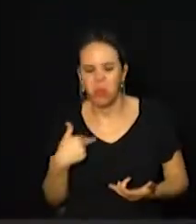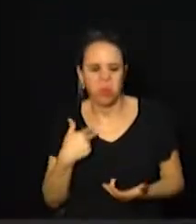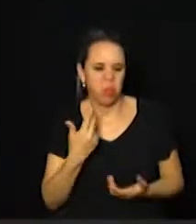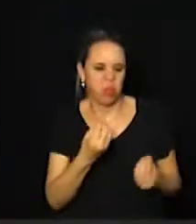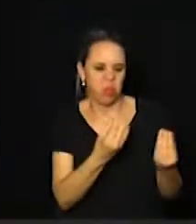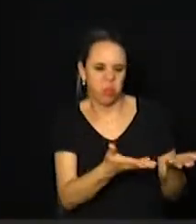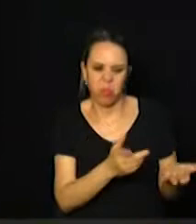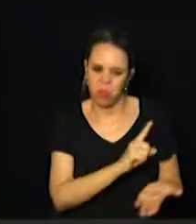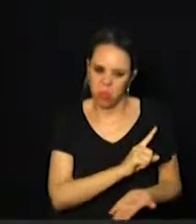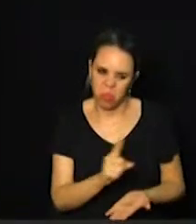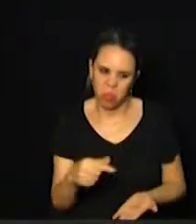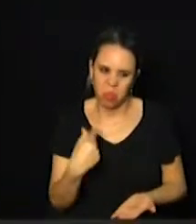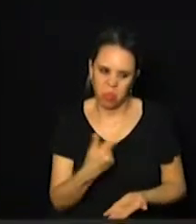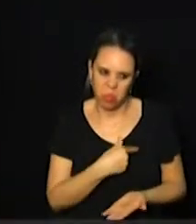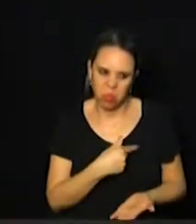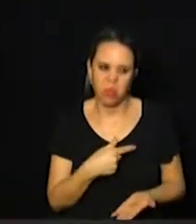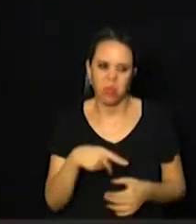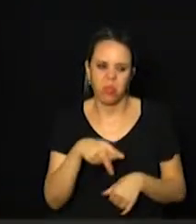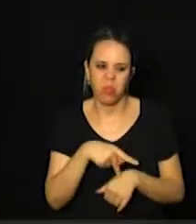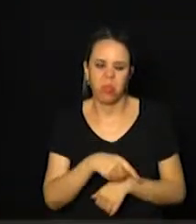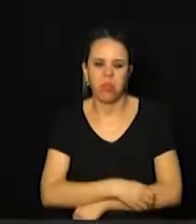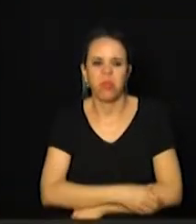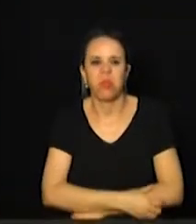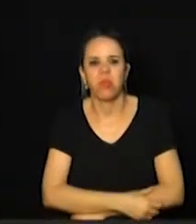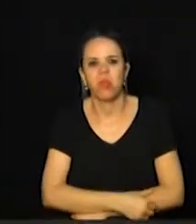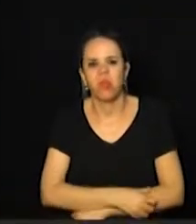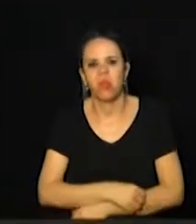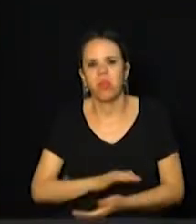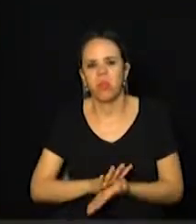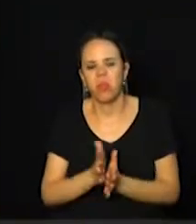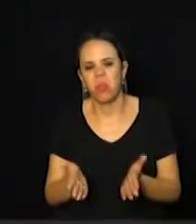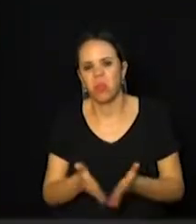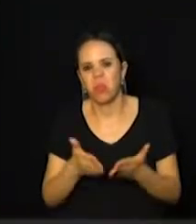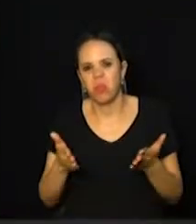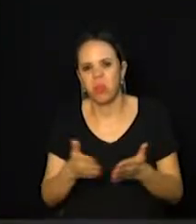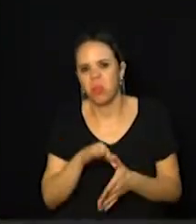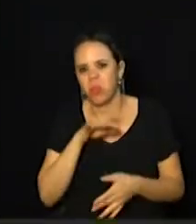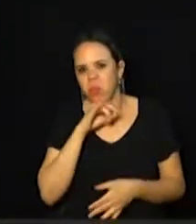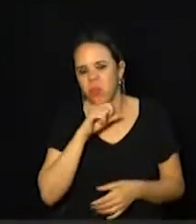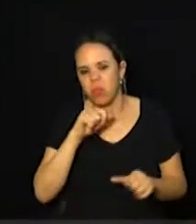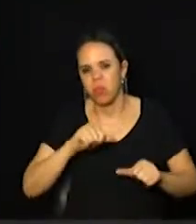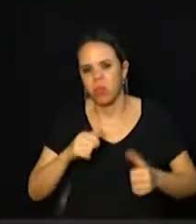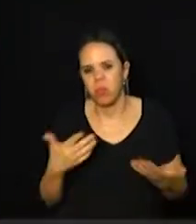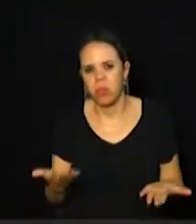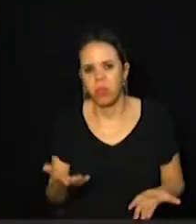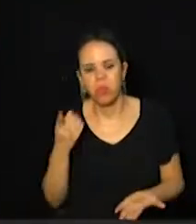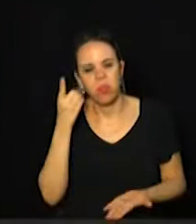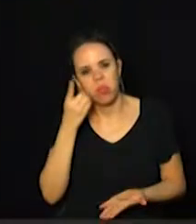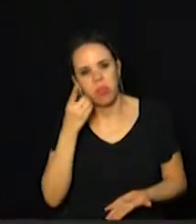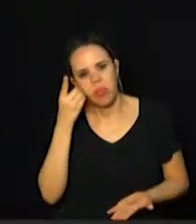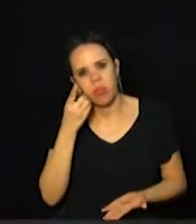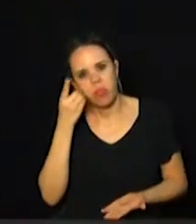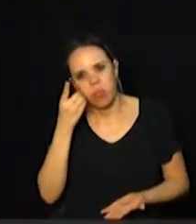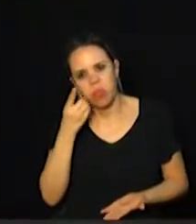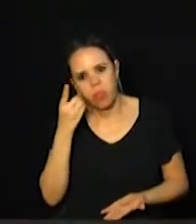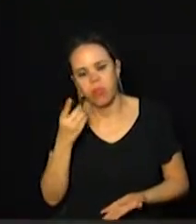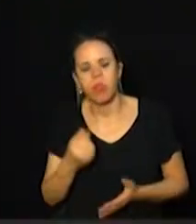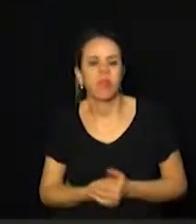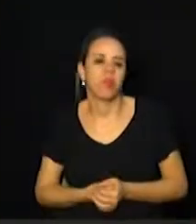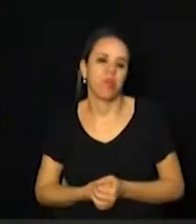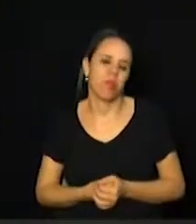elas não tenho que dar e nós estamos no país que está numa miserabilidade terrível e esse tempo esse deputado